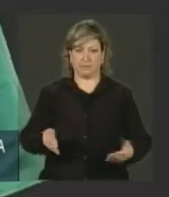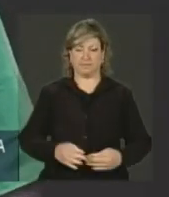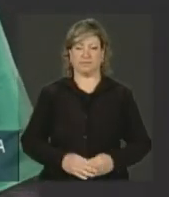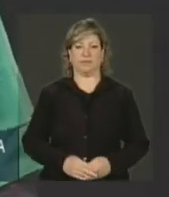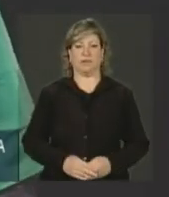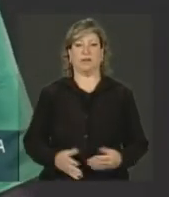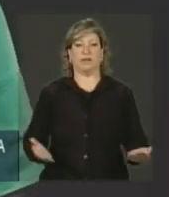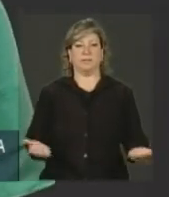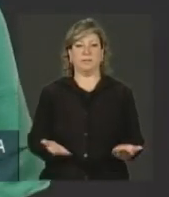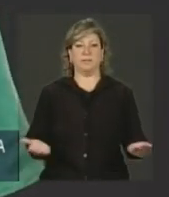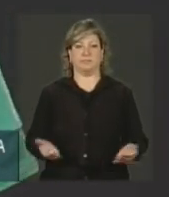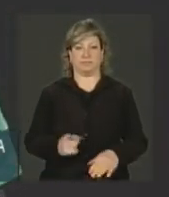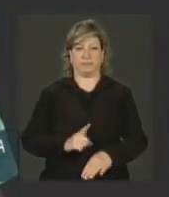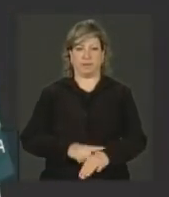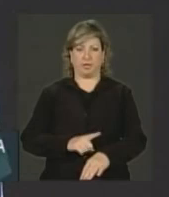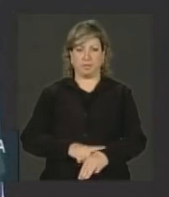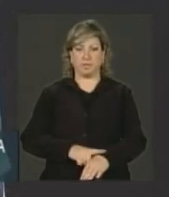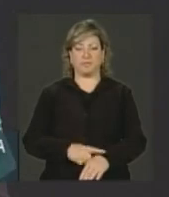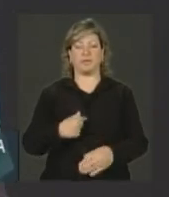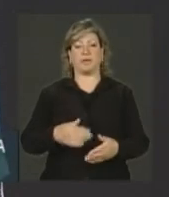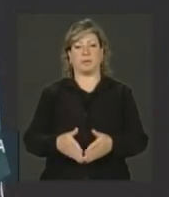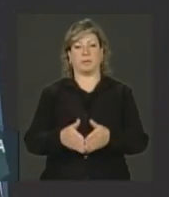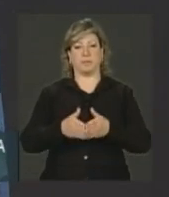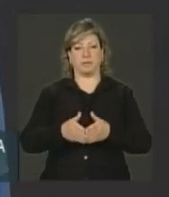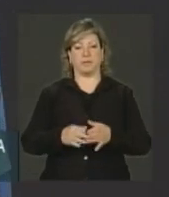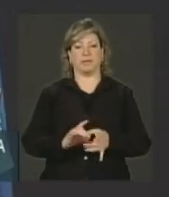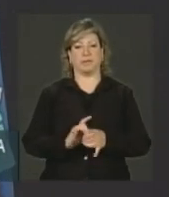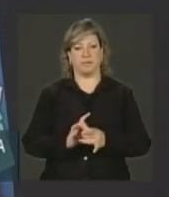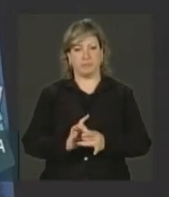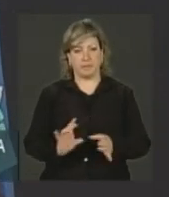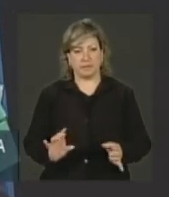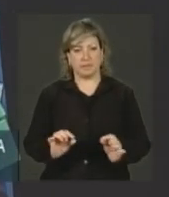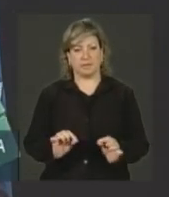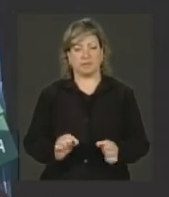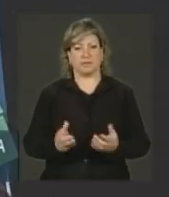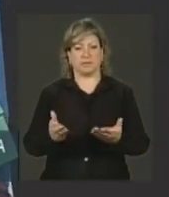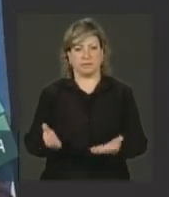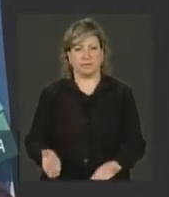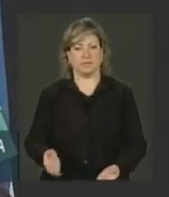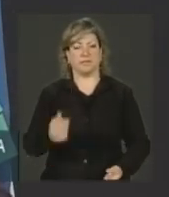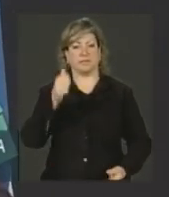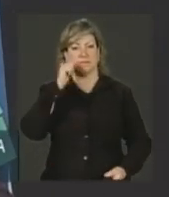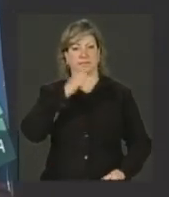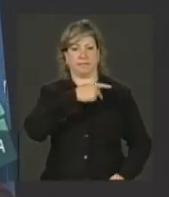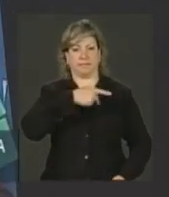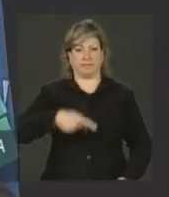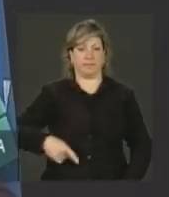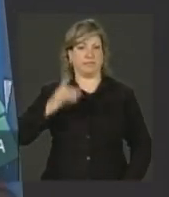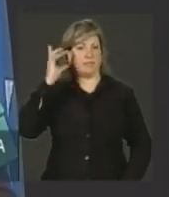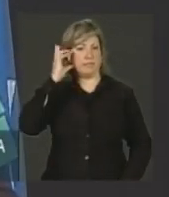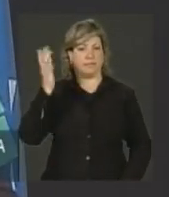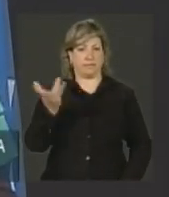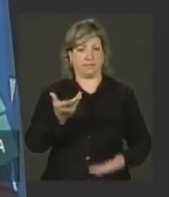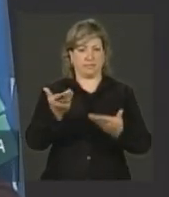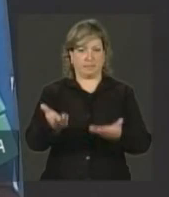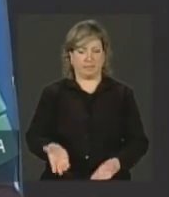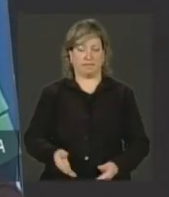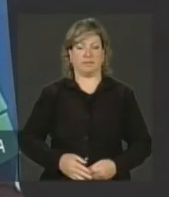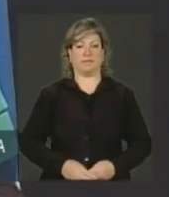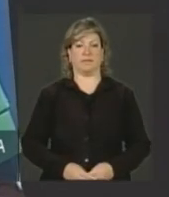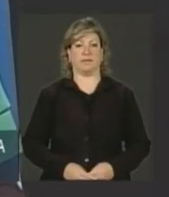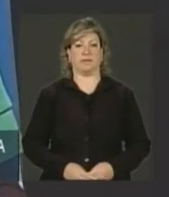Neste momento, peço permissão à excelentíssima senhora Presidenta da República, Dilma